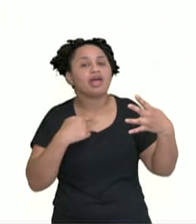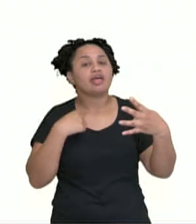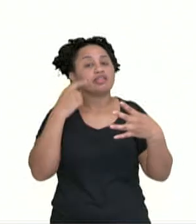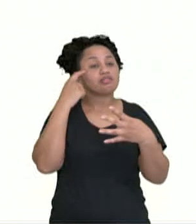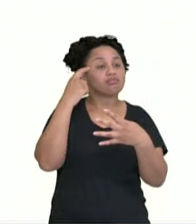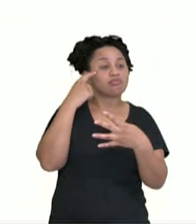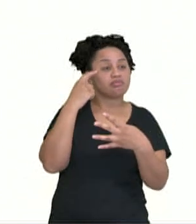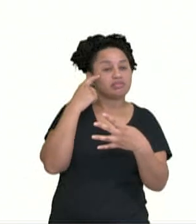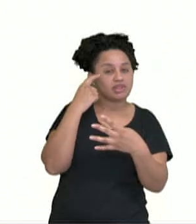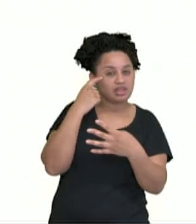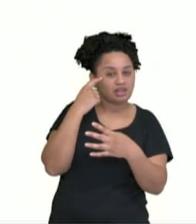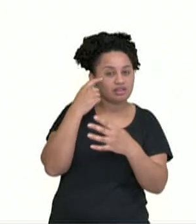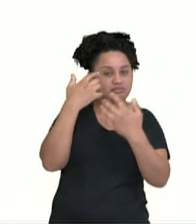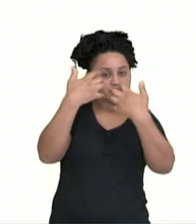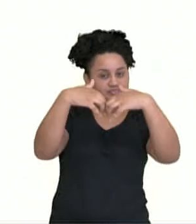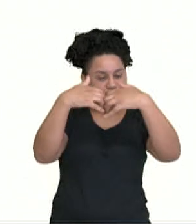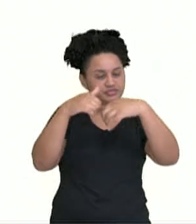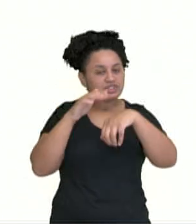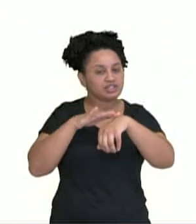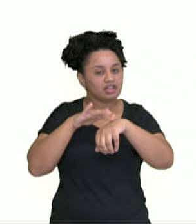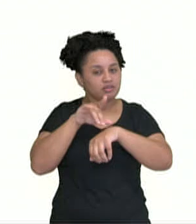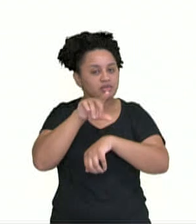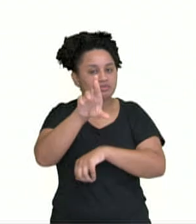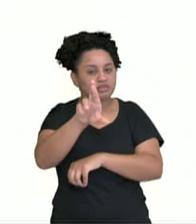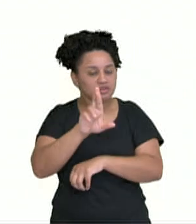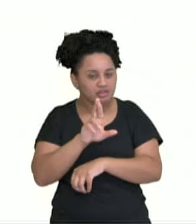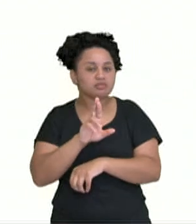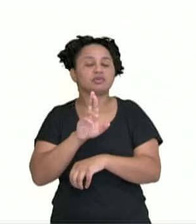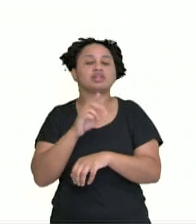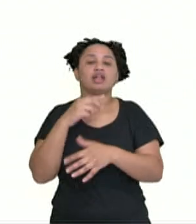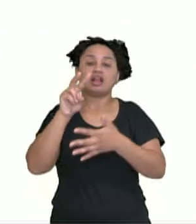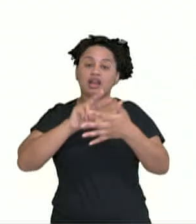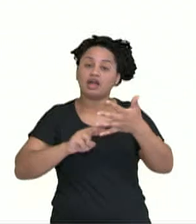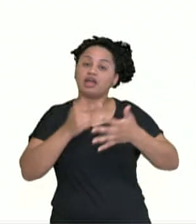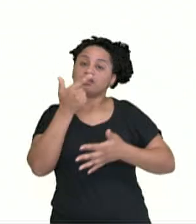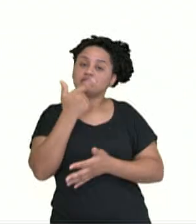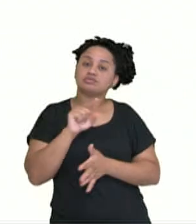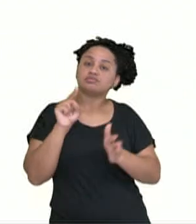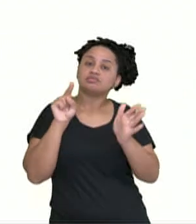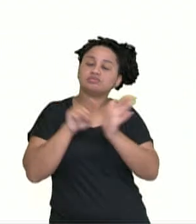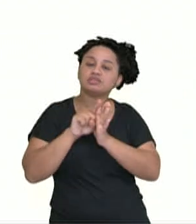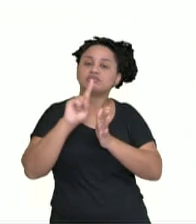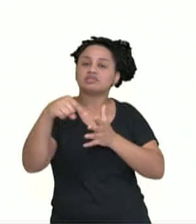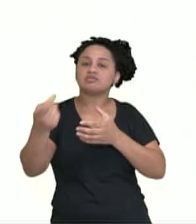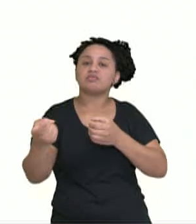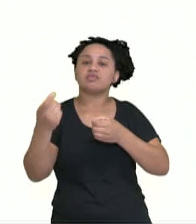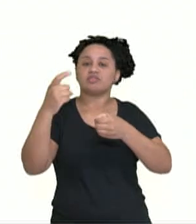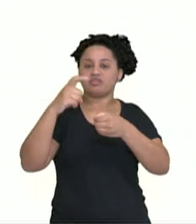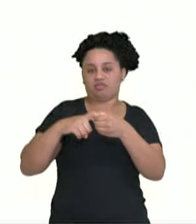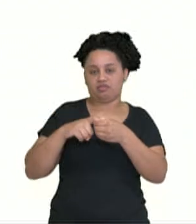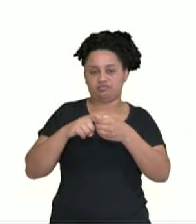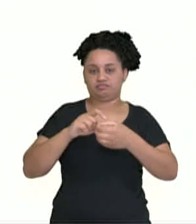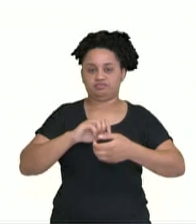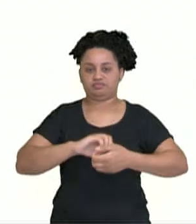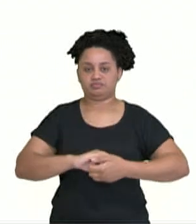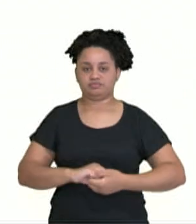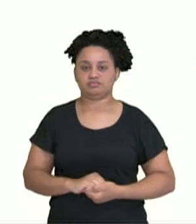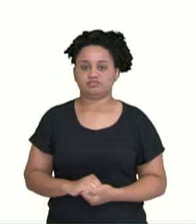Galaxies. Tempinho para vocês responderem, leia novamente a questão, a gente volta daqui a pouco.